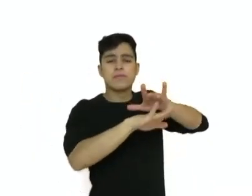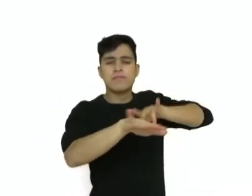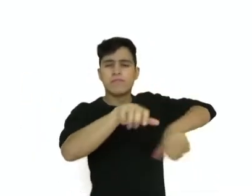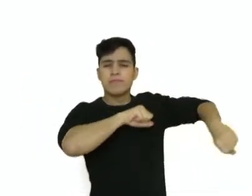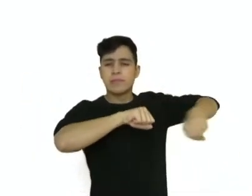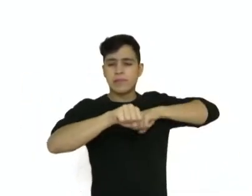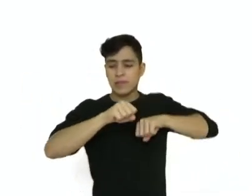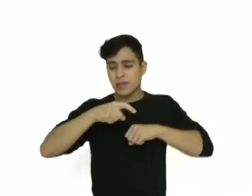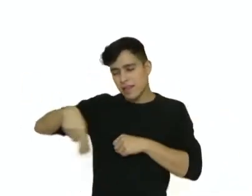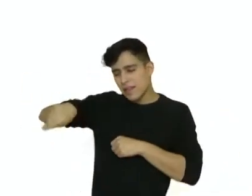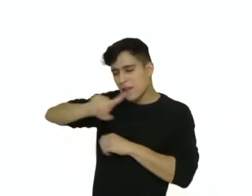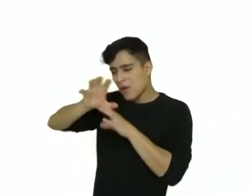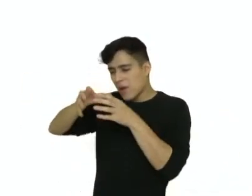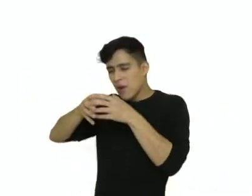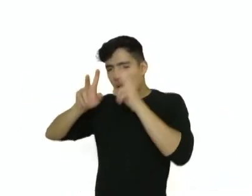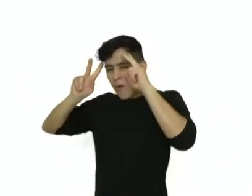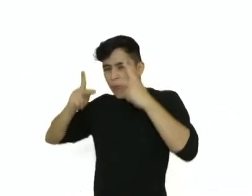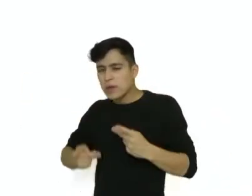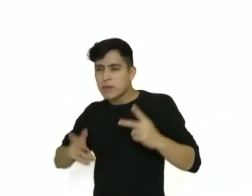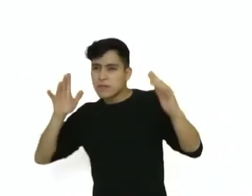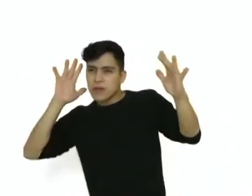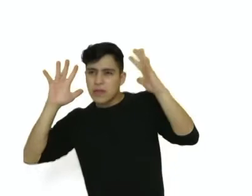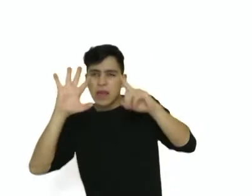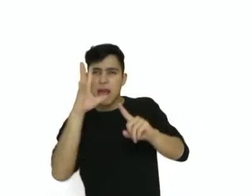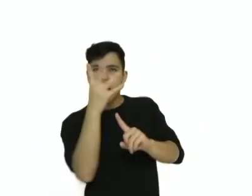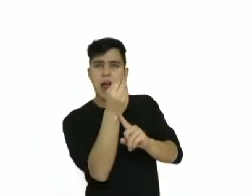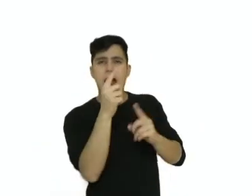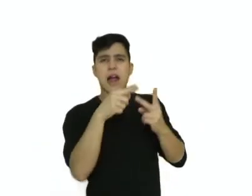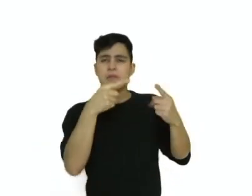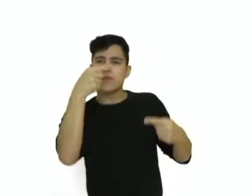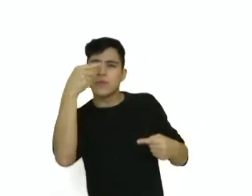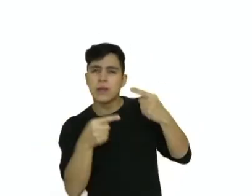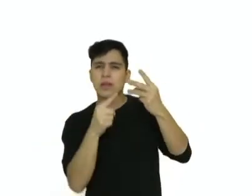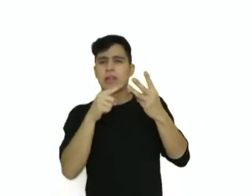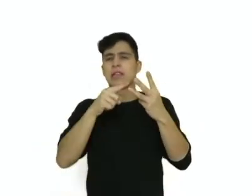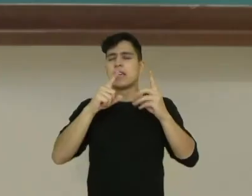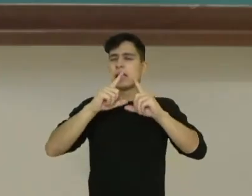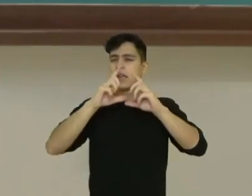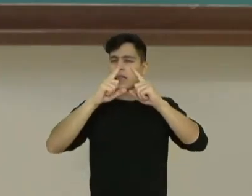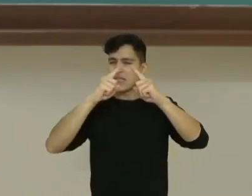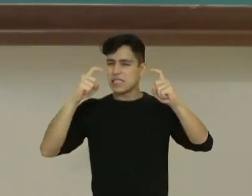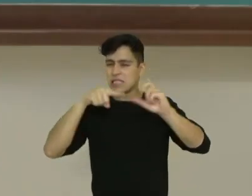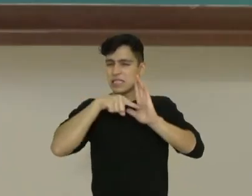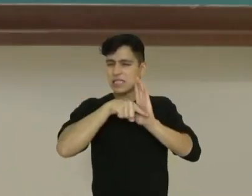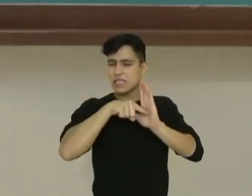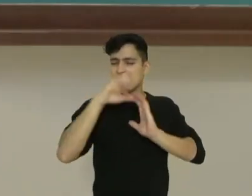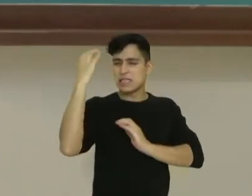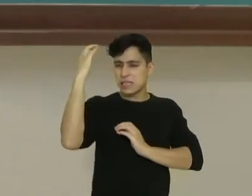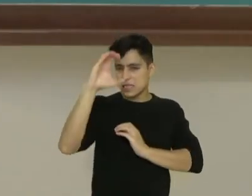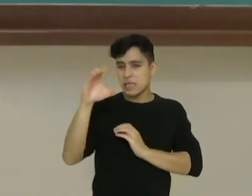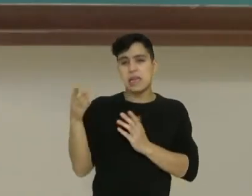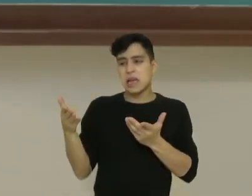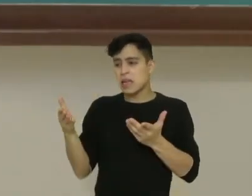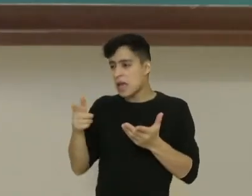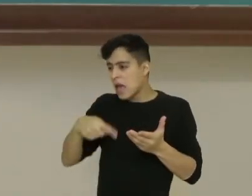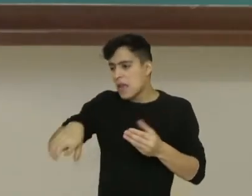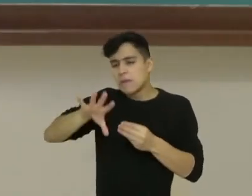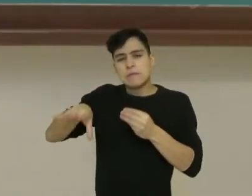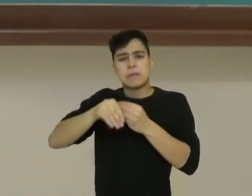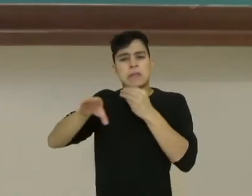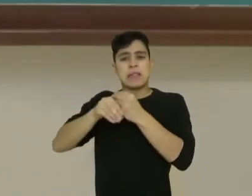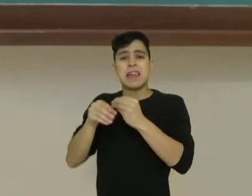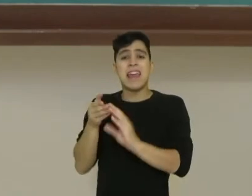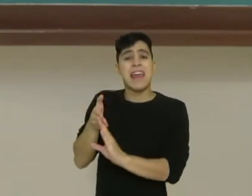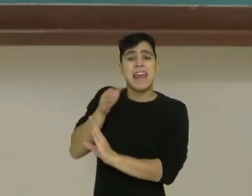reflexão sobre as artes, a ciência e a política. Veja, até então eles nem pensavam sobre política,